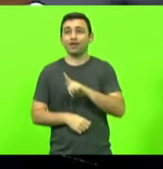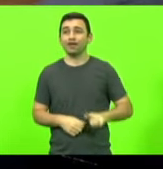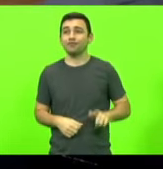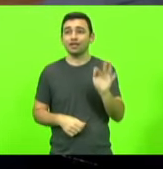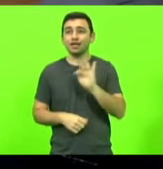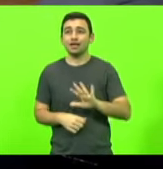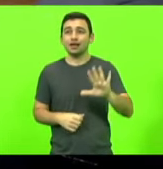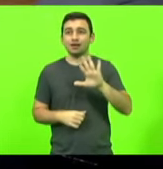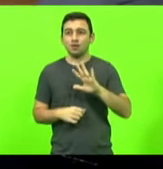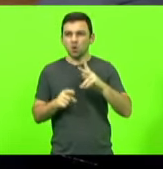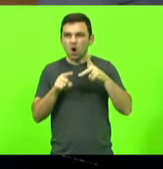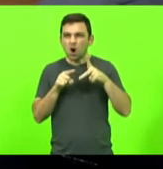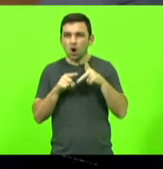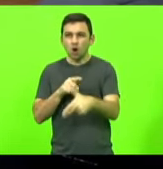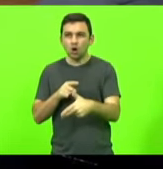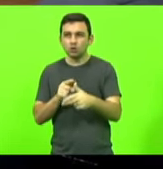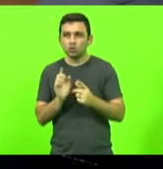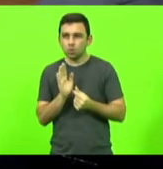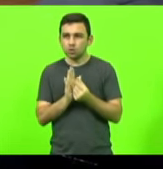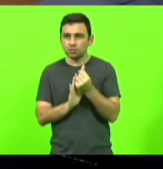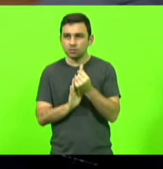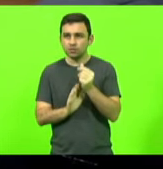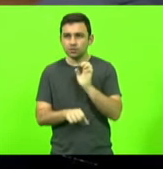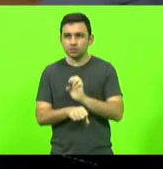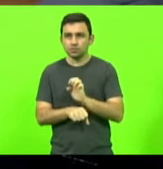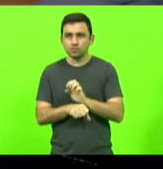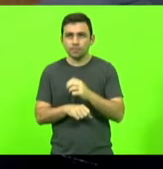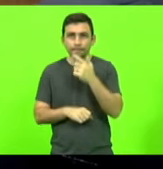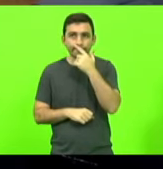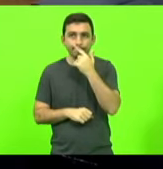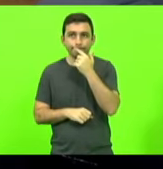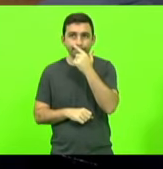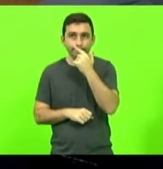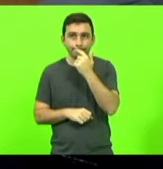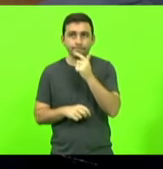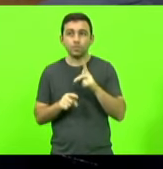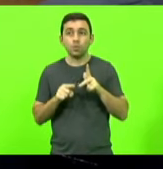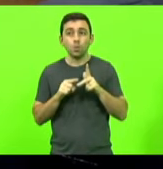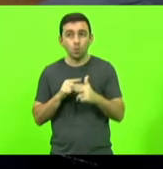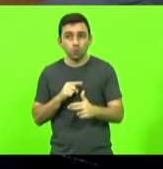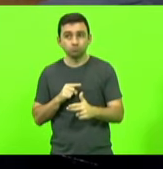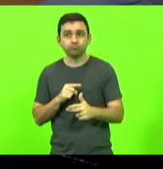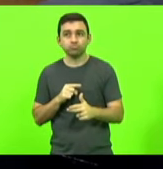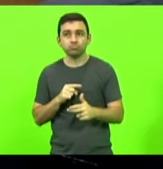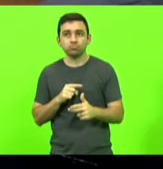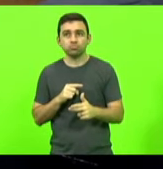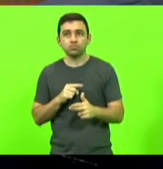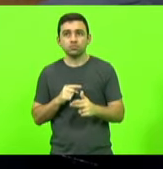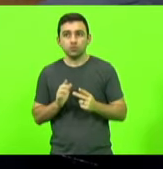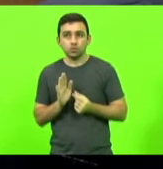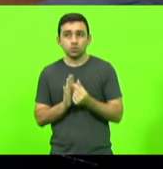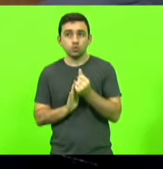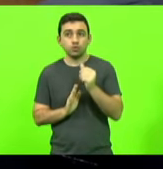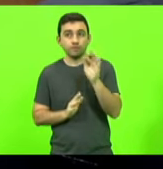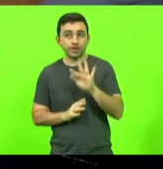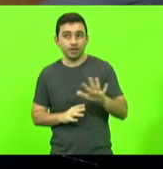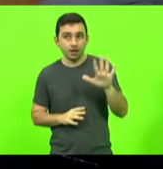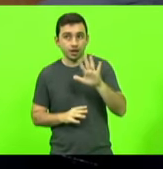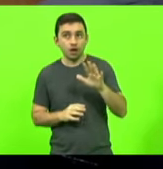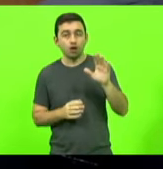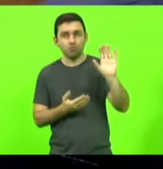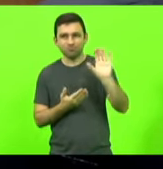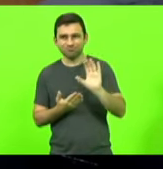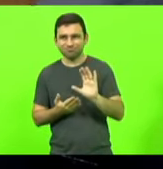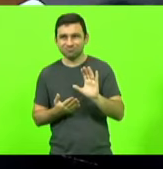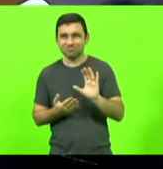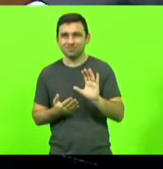Com o corte do orçamento estadual, com o corte do orçamento federal para Santa